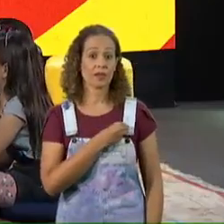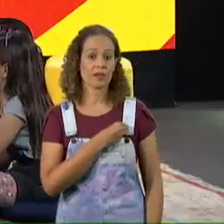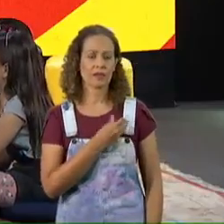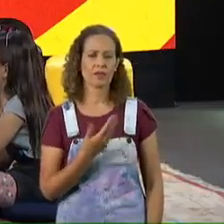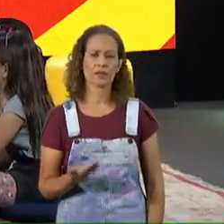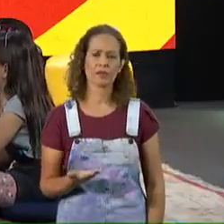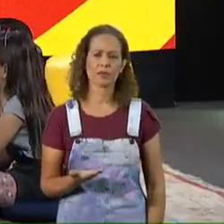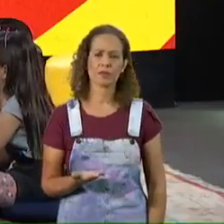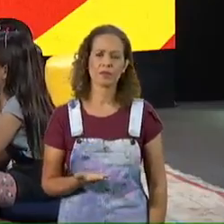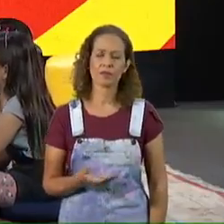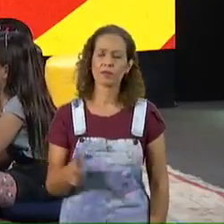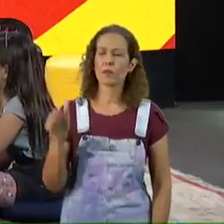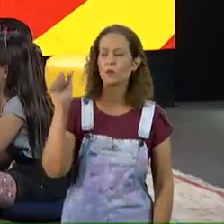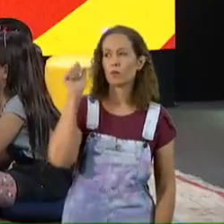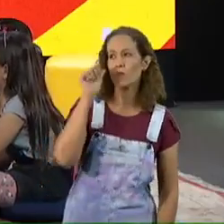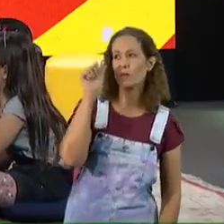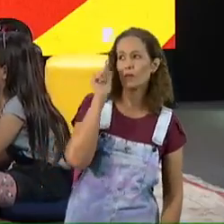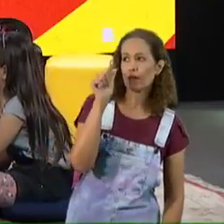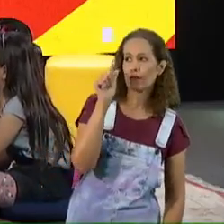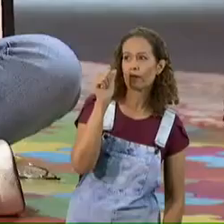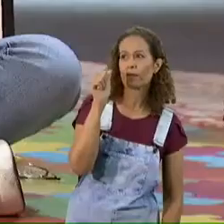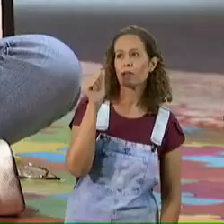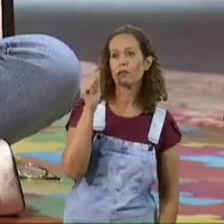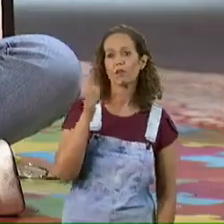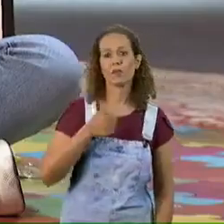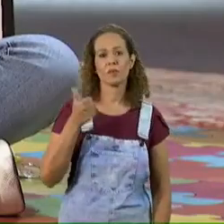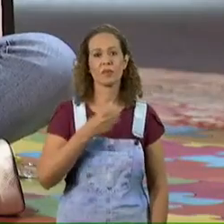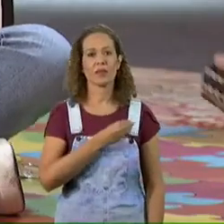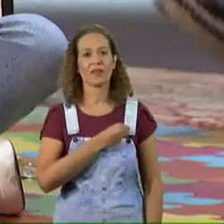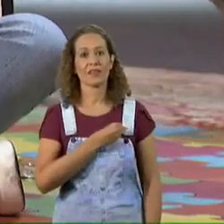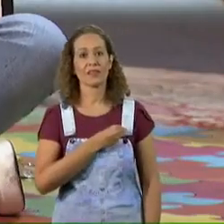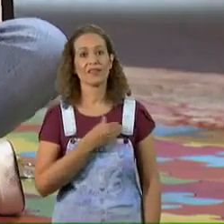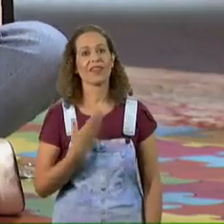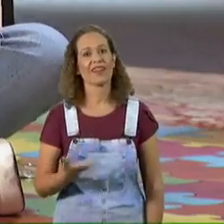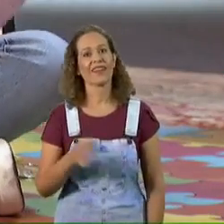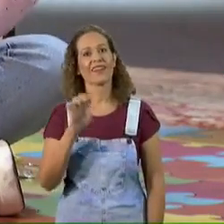Mulher e o primeiro pecado. Ah, Eva. Aê!